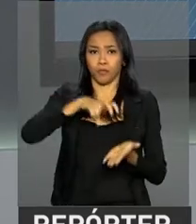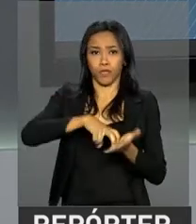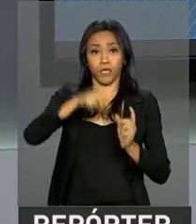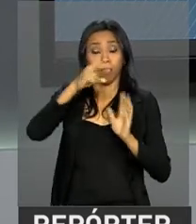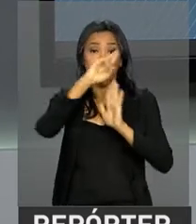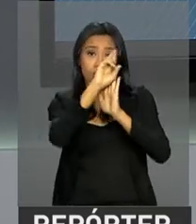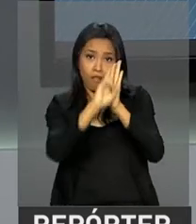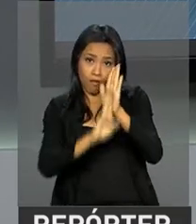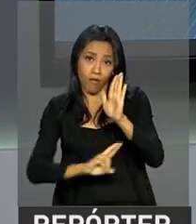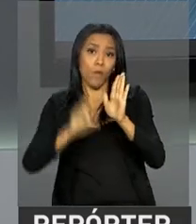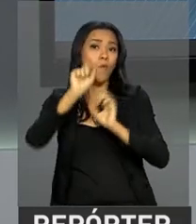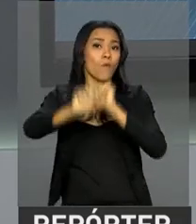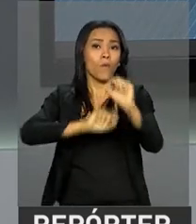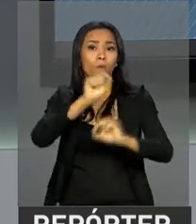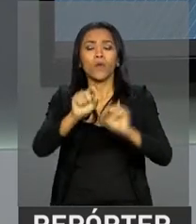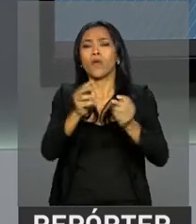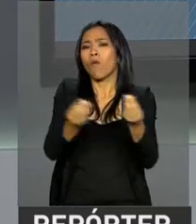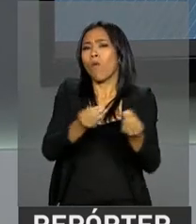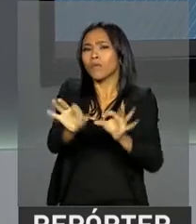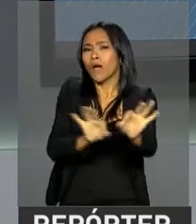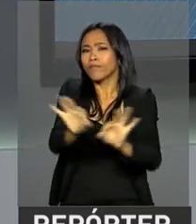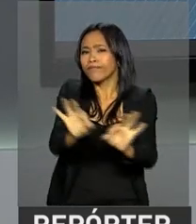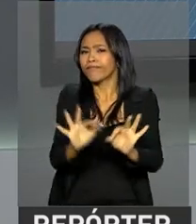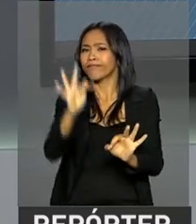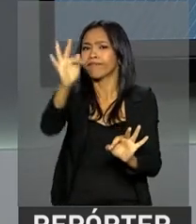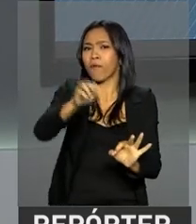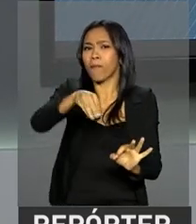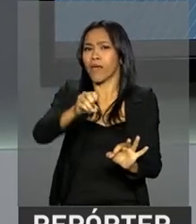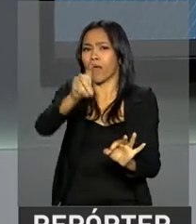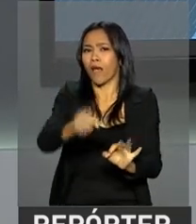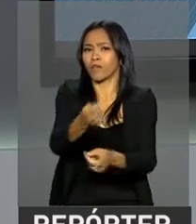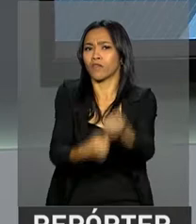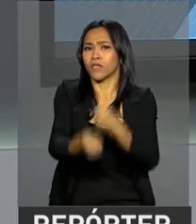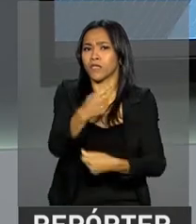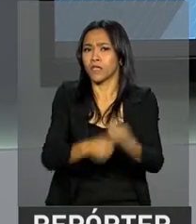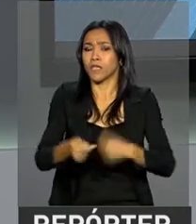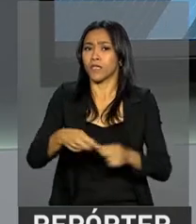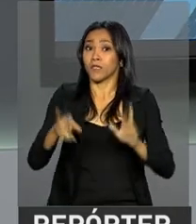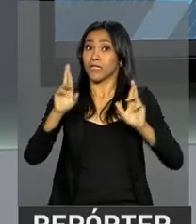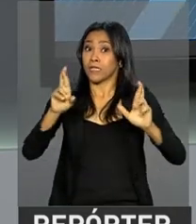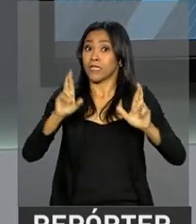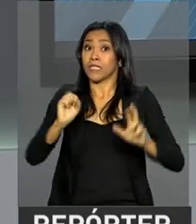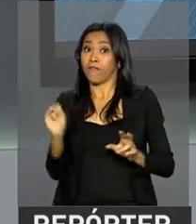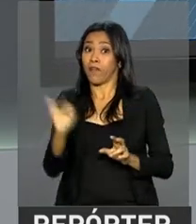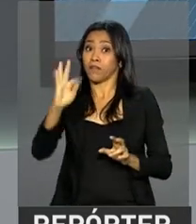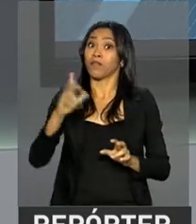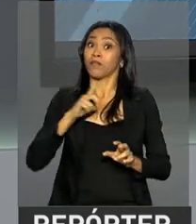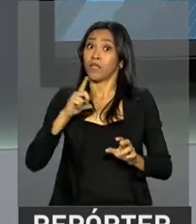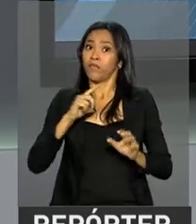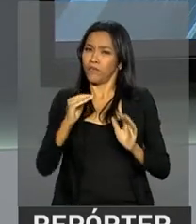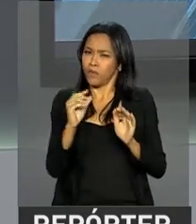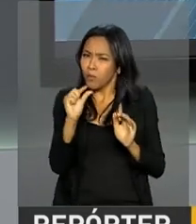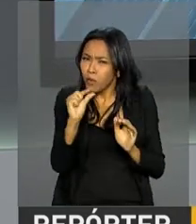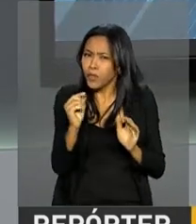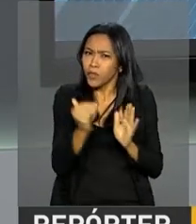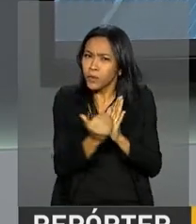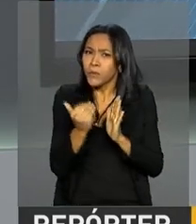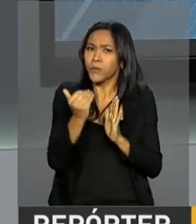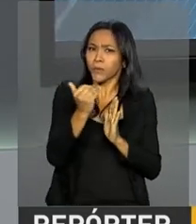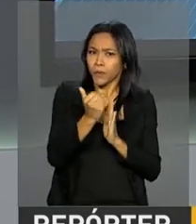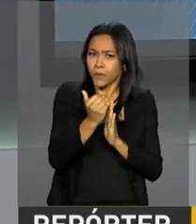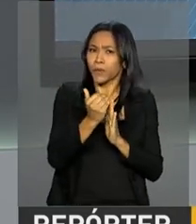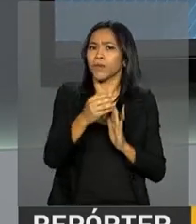boletim focus com as projeções do mercado financeiro a expectativa de inflação para este ano teve uma leve alteração e passou de